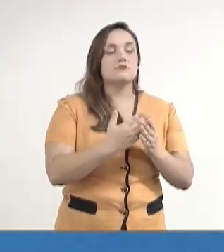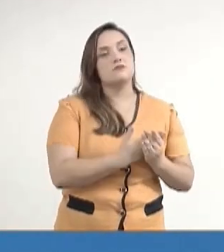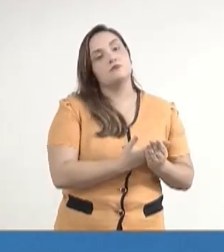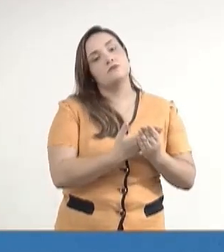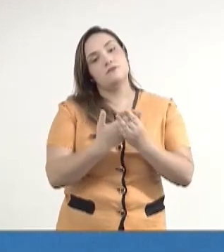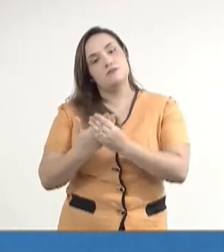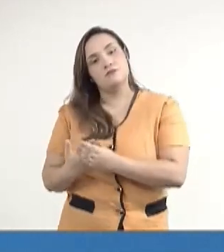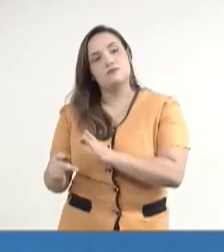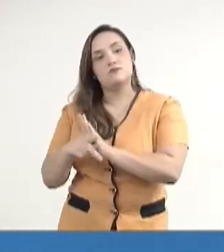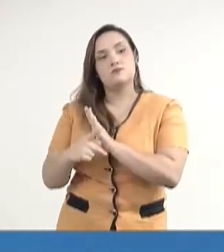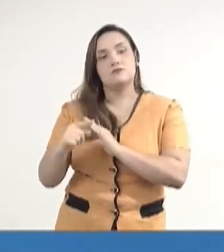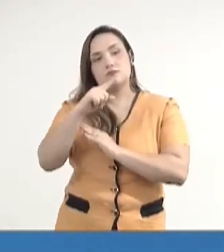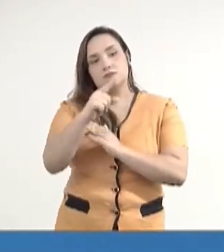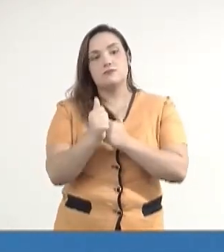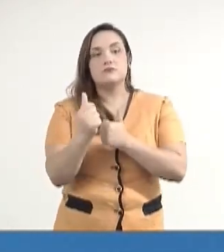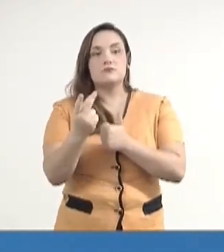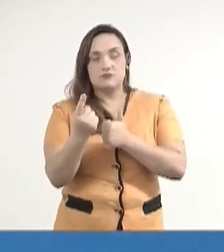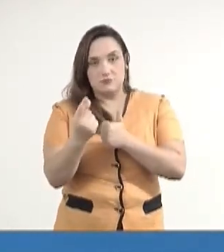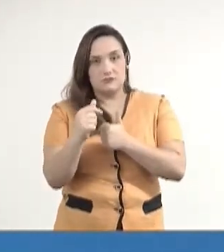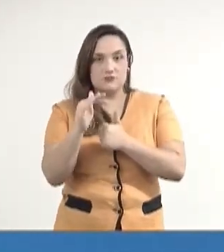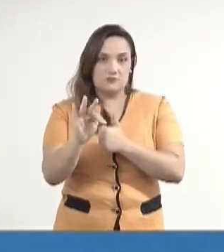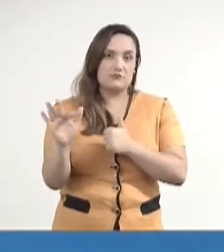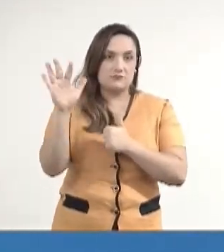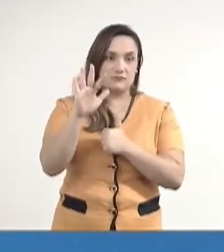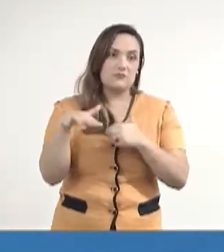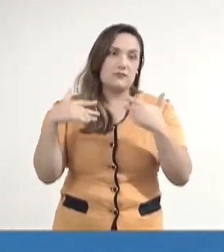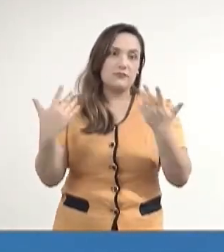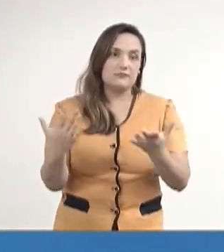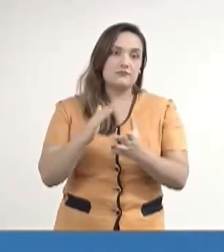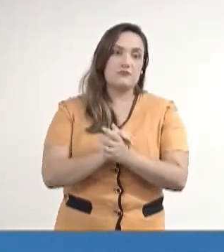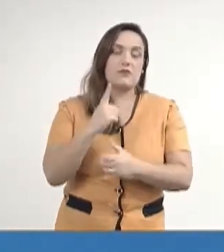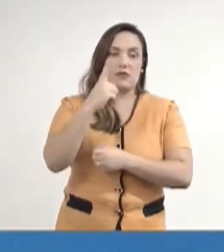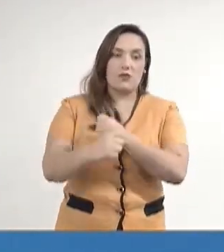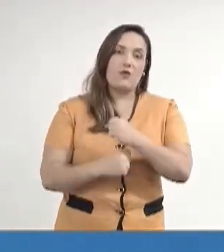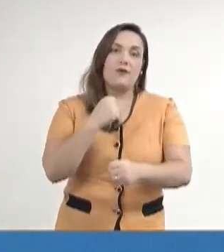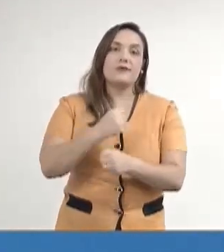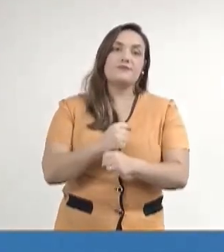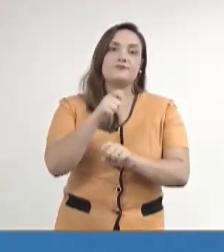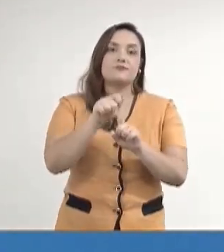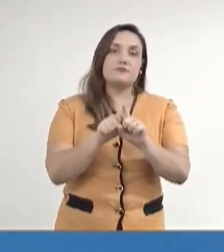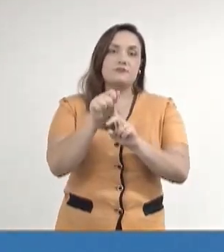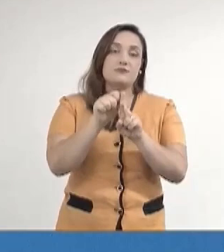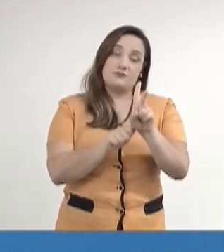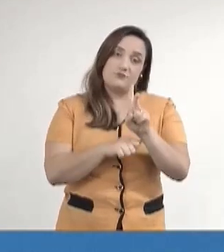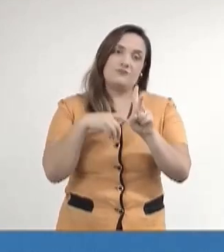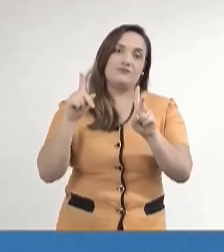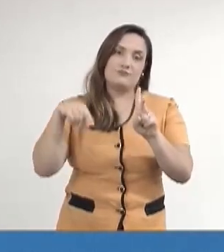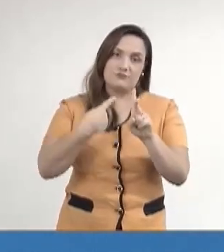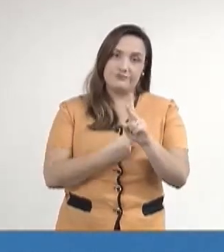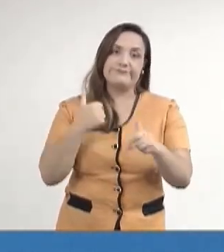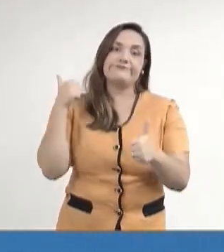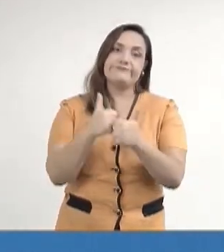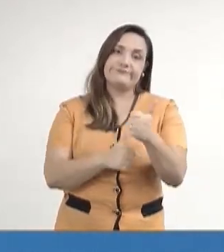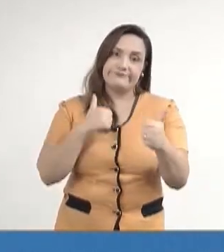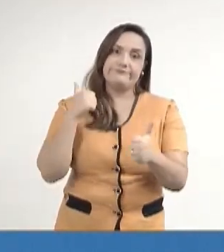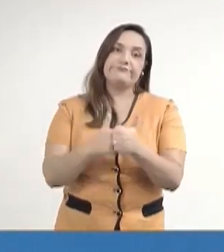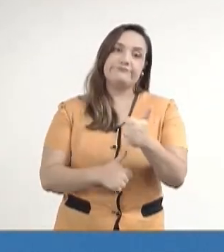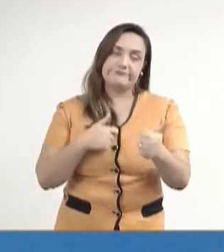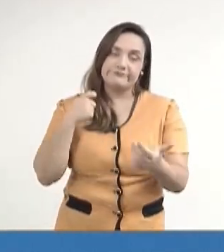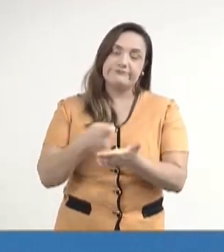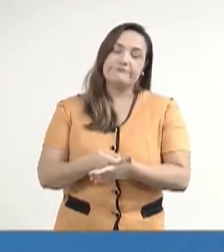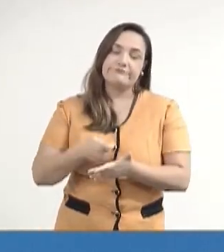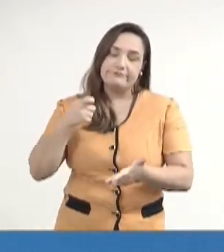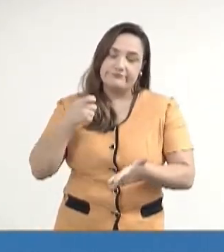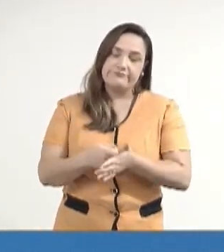nas mãos da Corte de Contas. Portanto, 1 ano e 2 meses que a gente está aqui